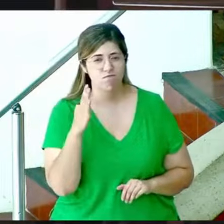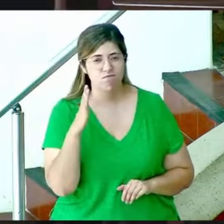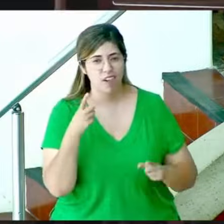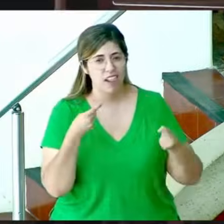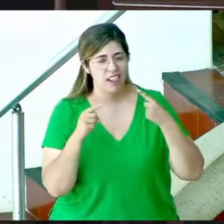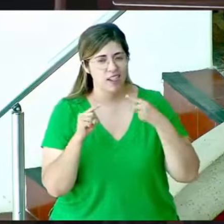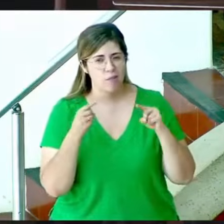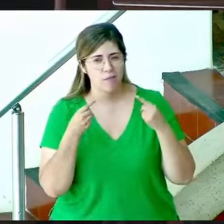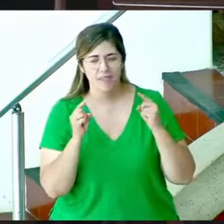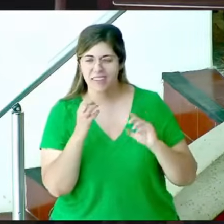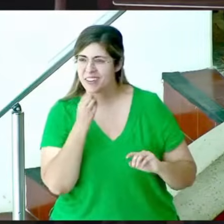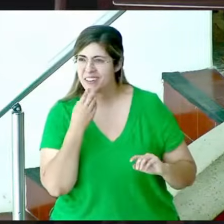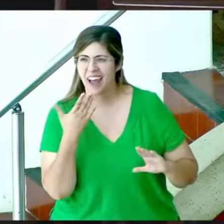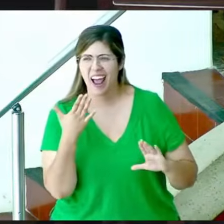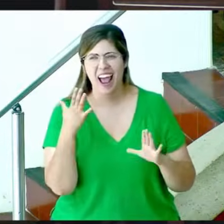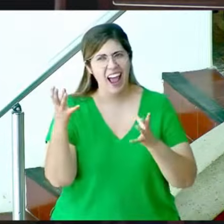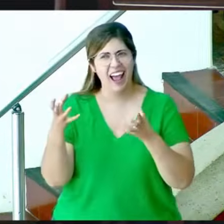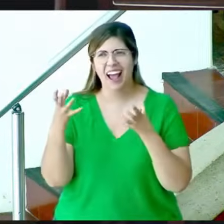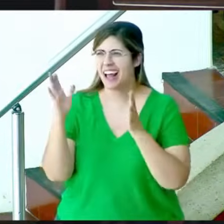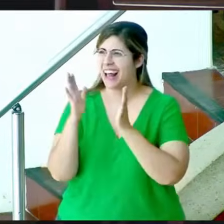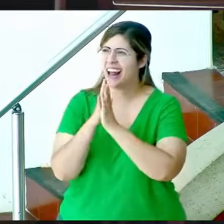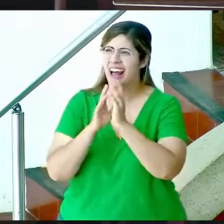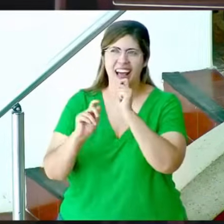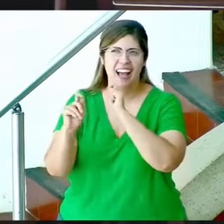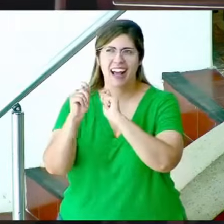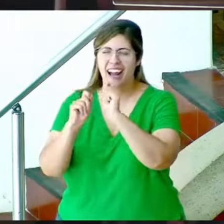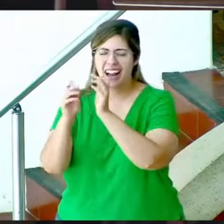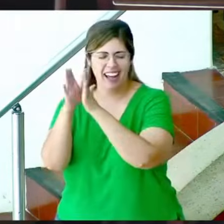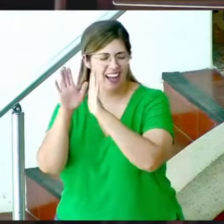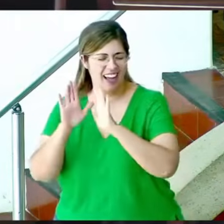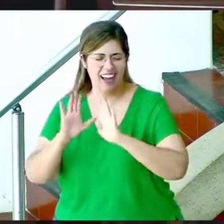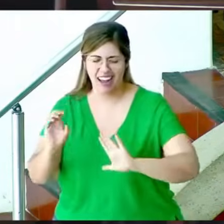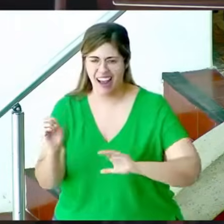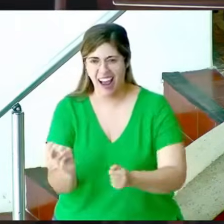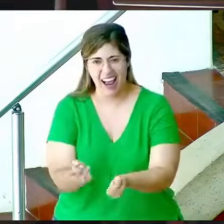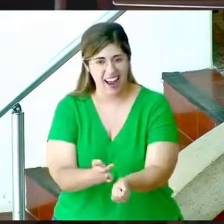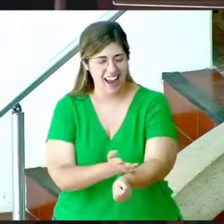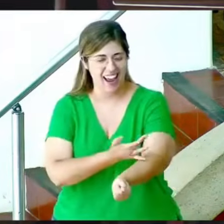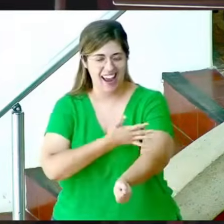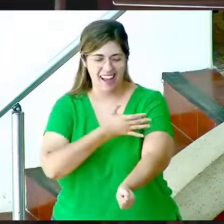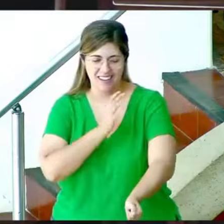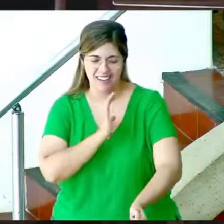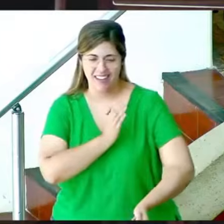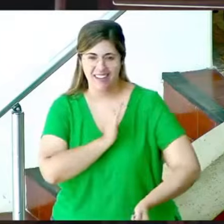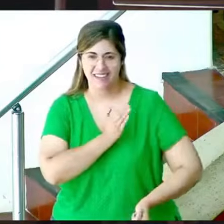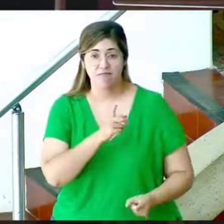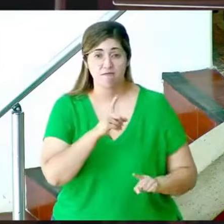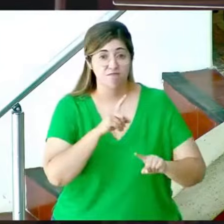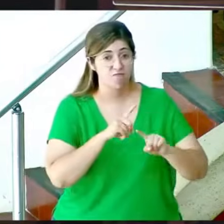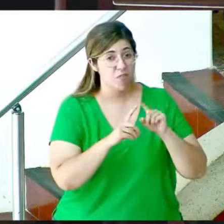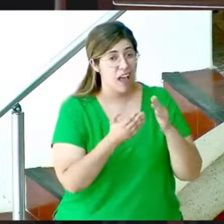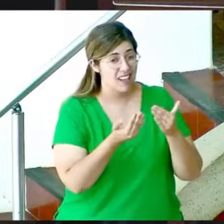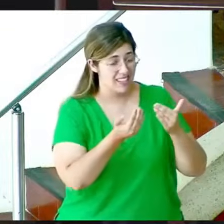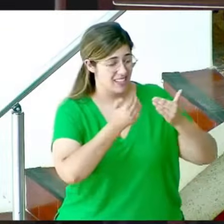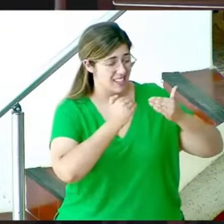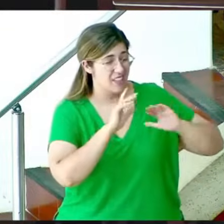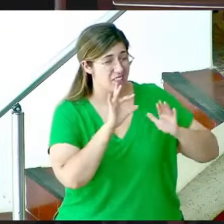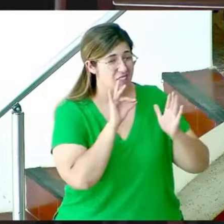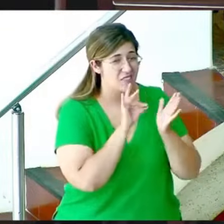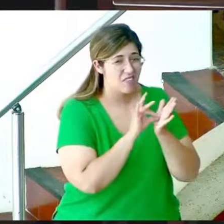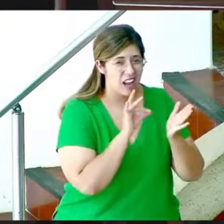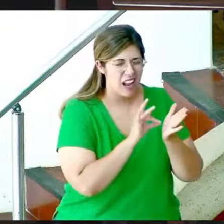que cantam dizendo aleluia dentro, mas o coração está cheio de ódio. O pastor pregando, poxa, ele se